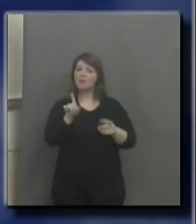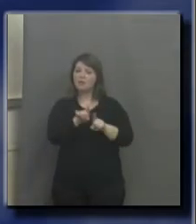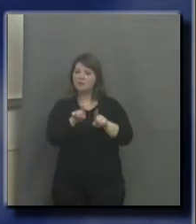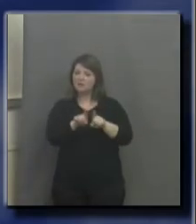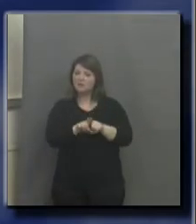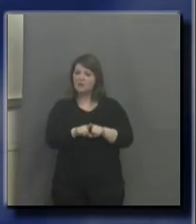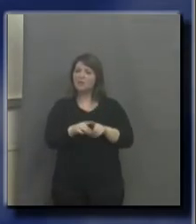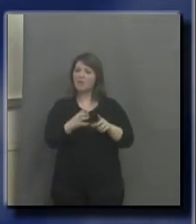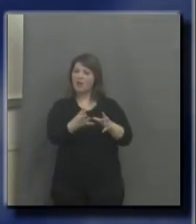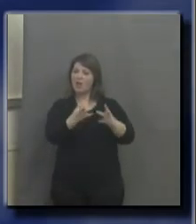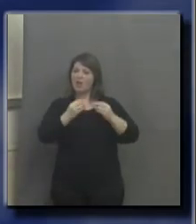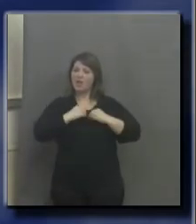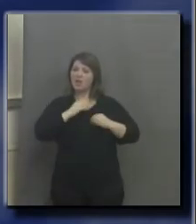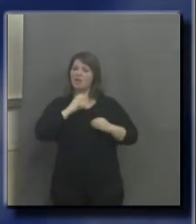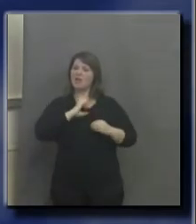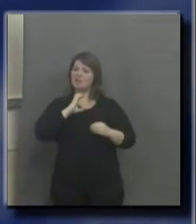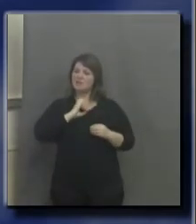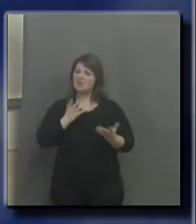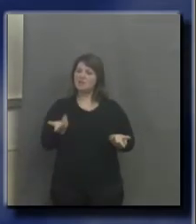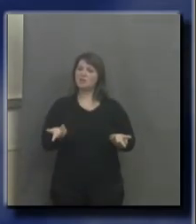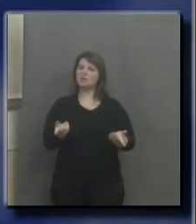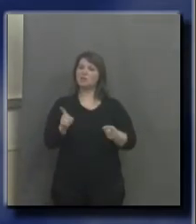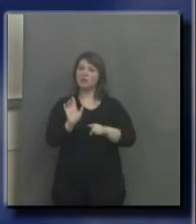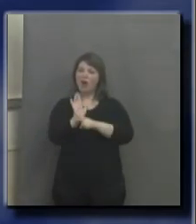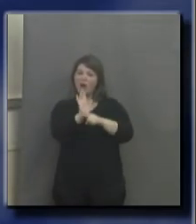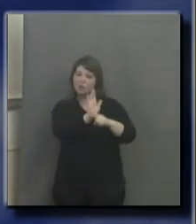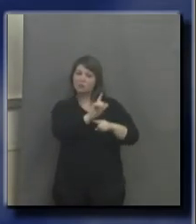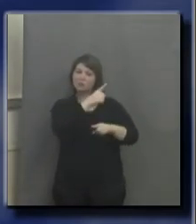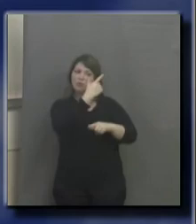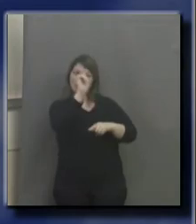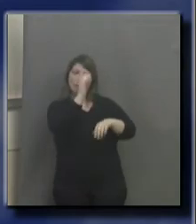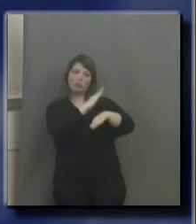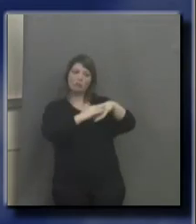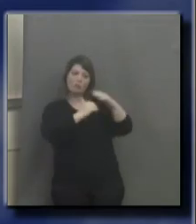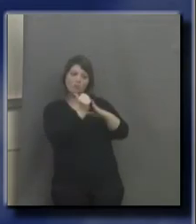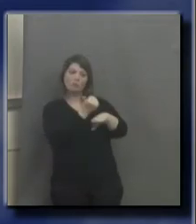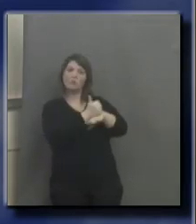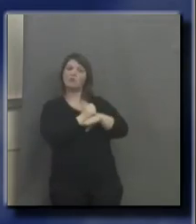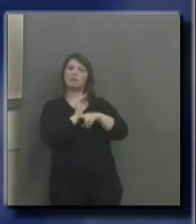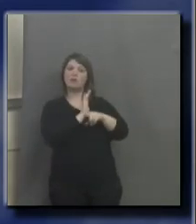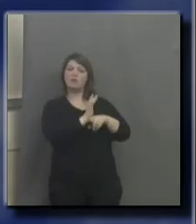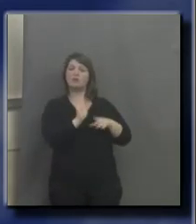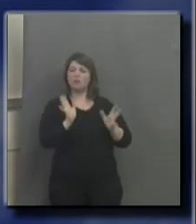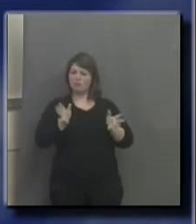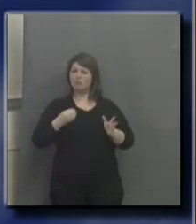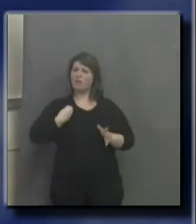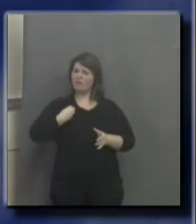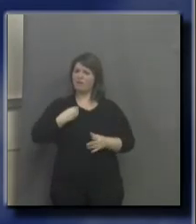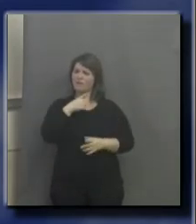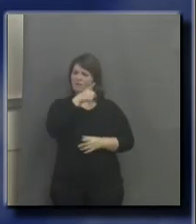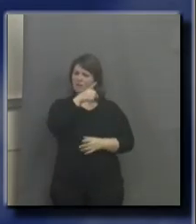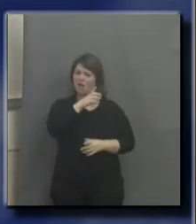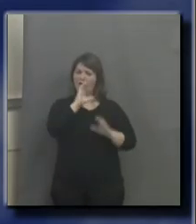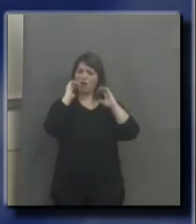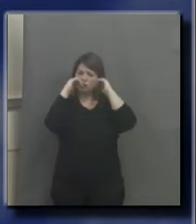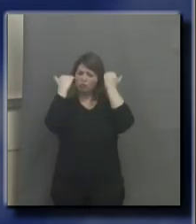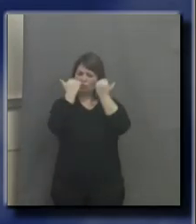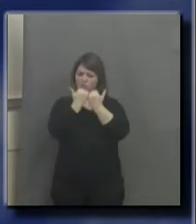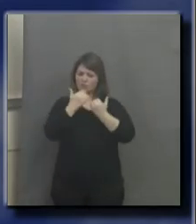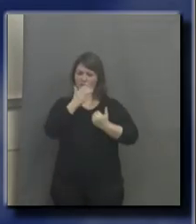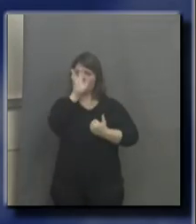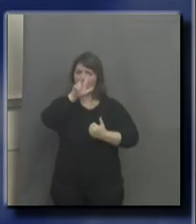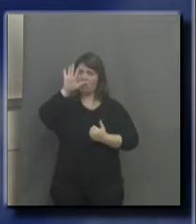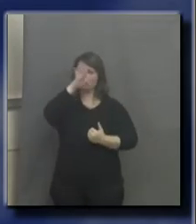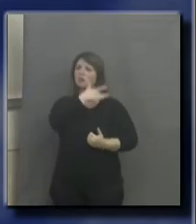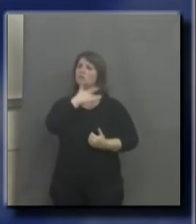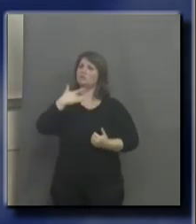deste contato e desta vinculação. E eu tenho muita clareza, porque já estive lá no Conselho Nacional de Saúde discutindo isso,